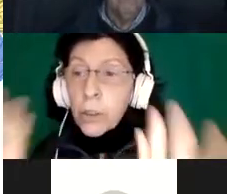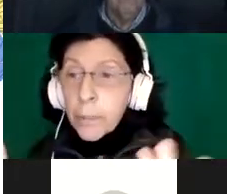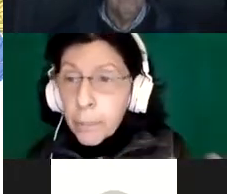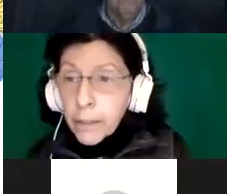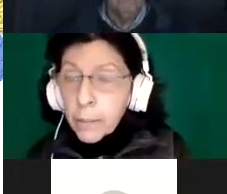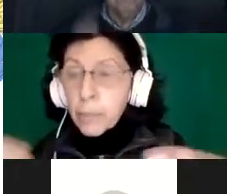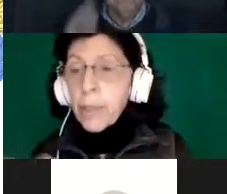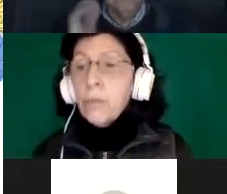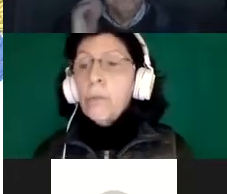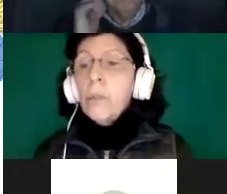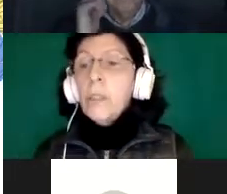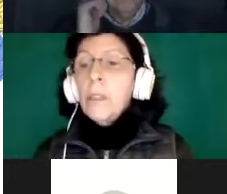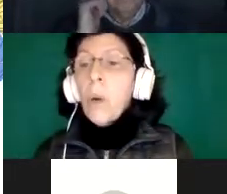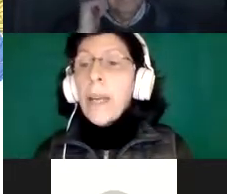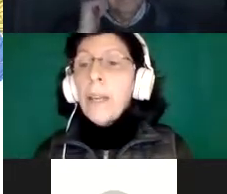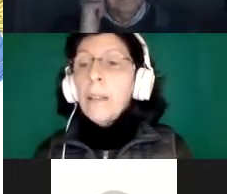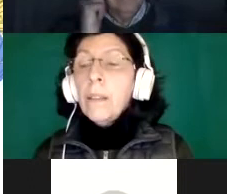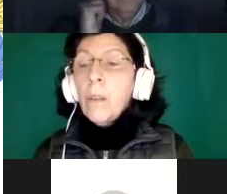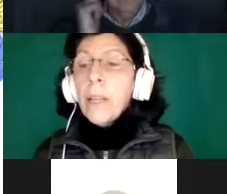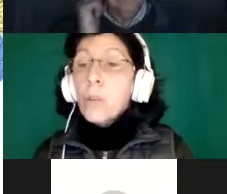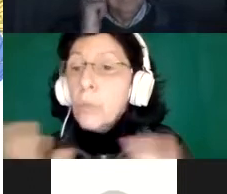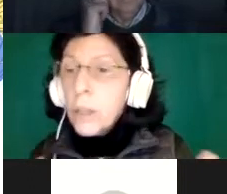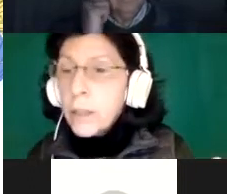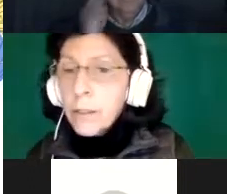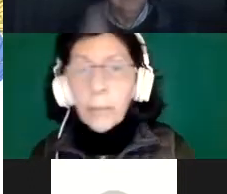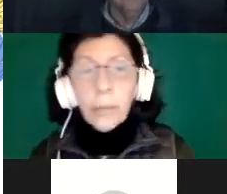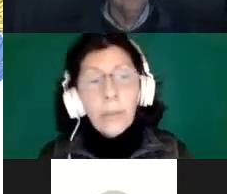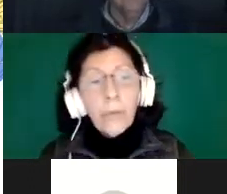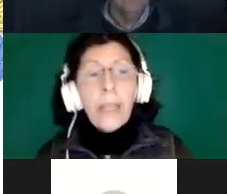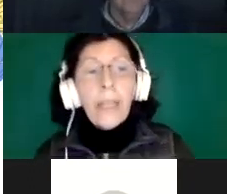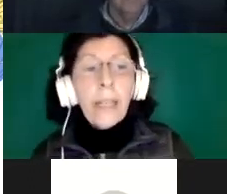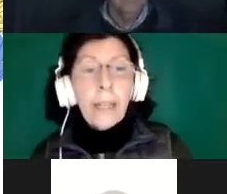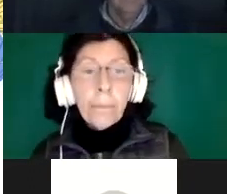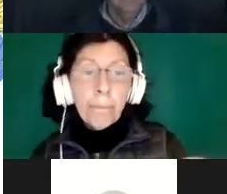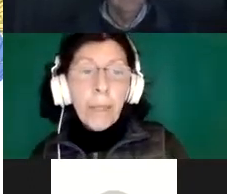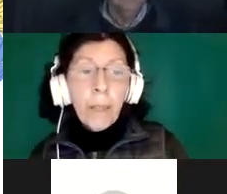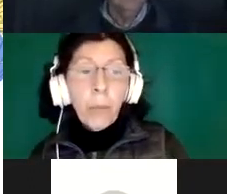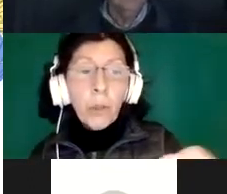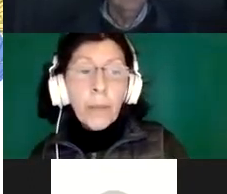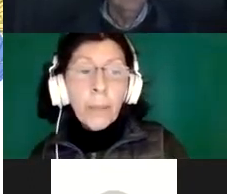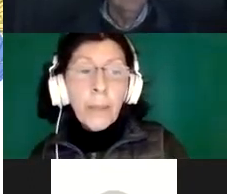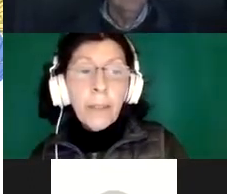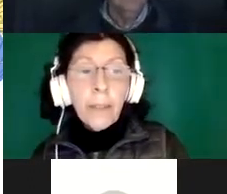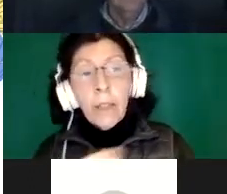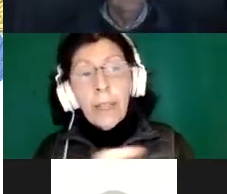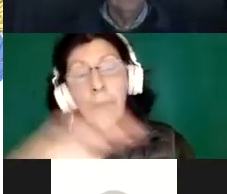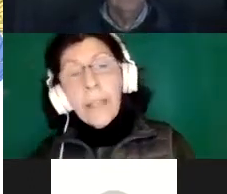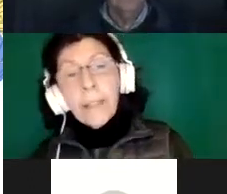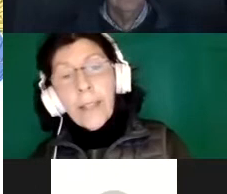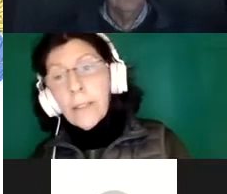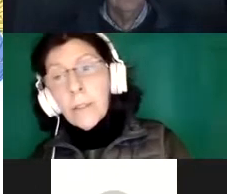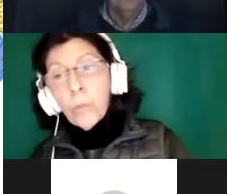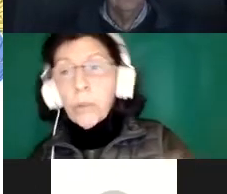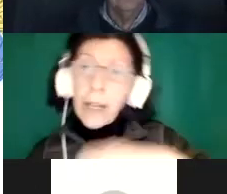pode-se perceber, portanto, não é escondida, portanto, pode-se perceber a